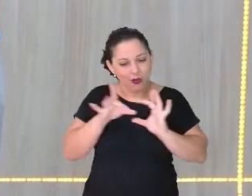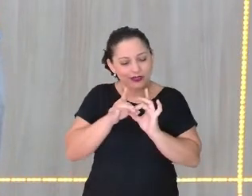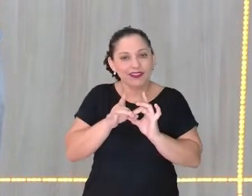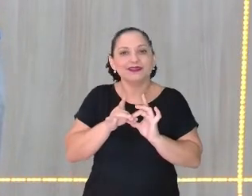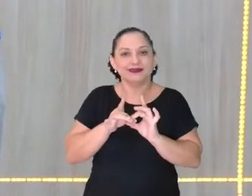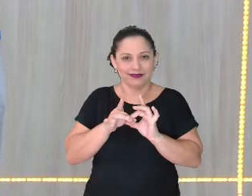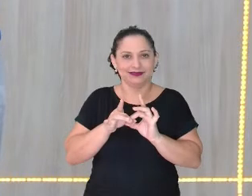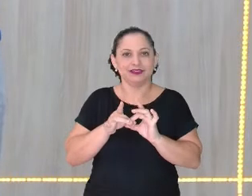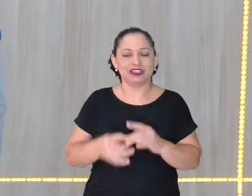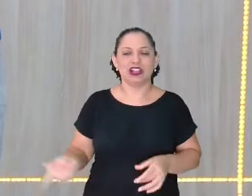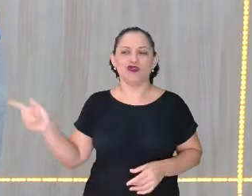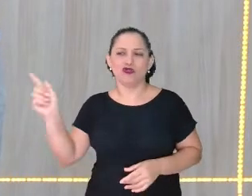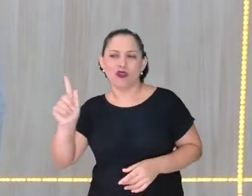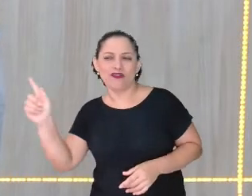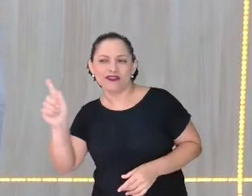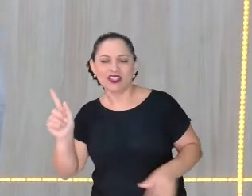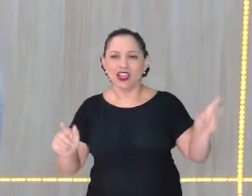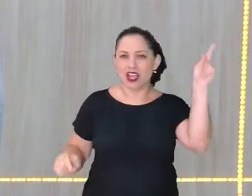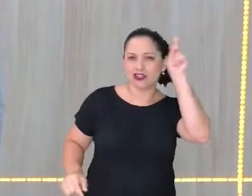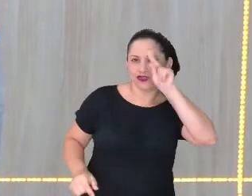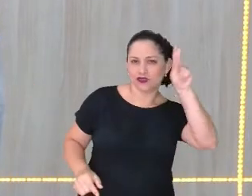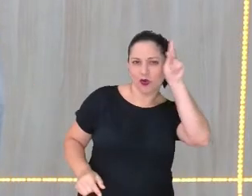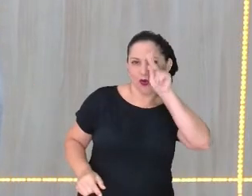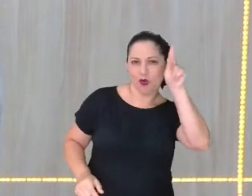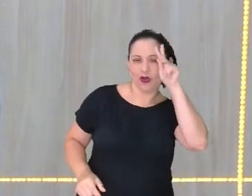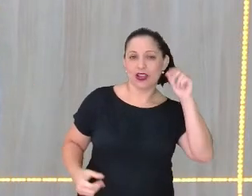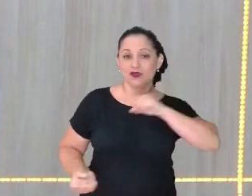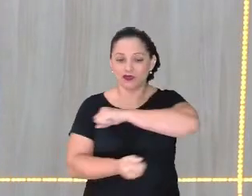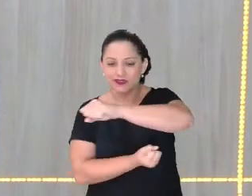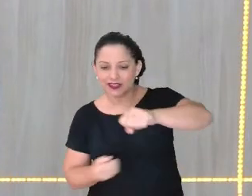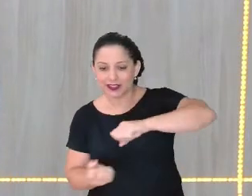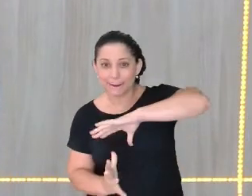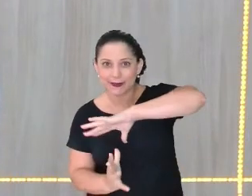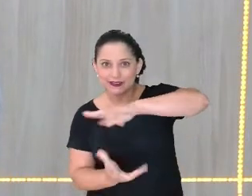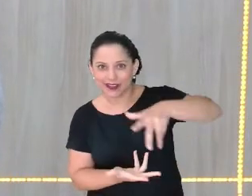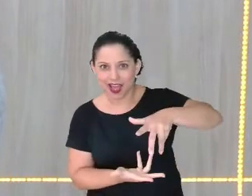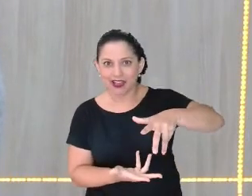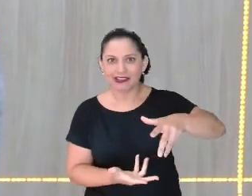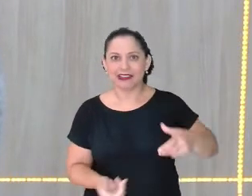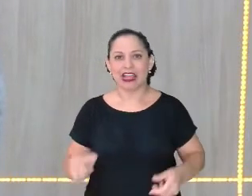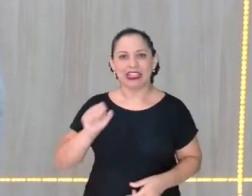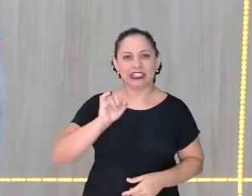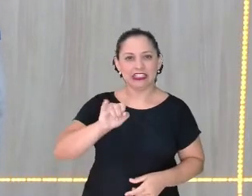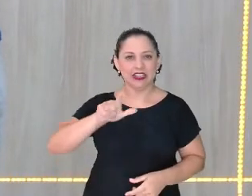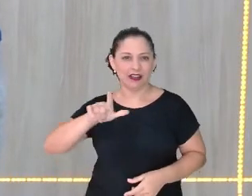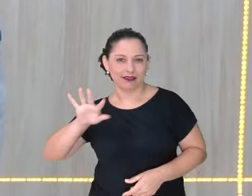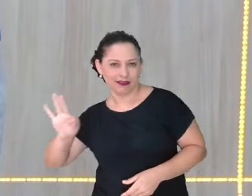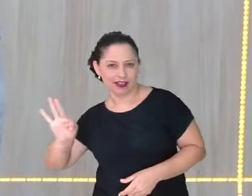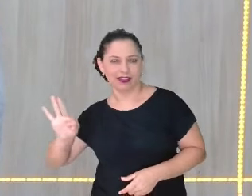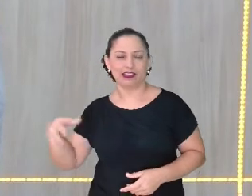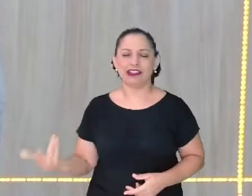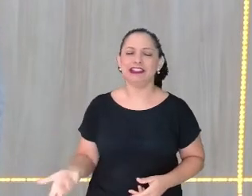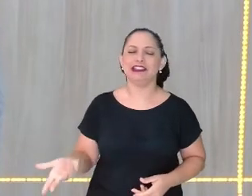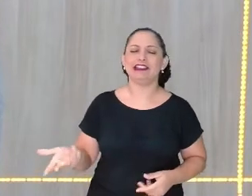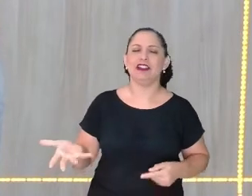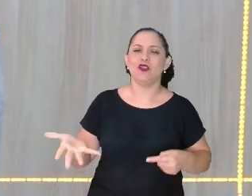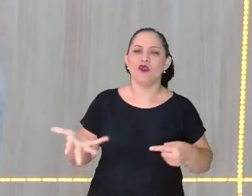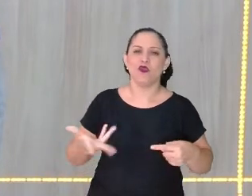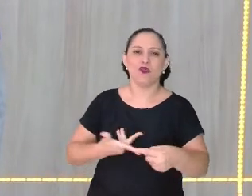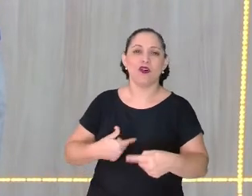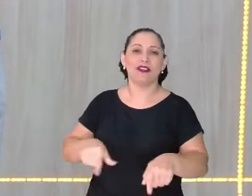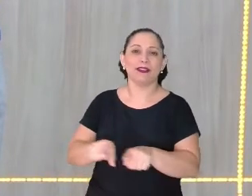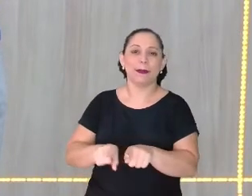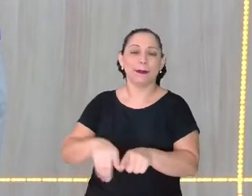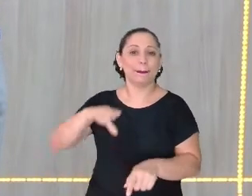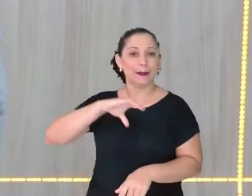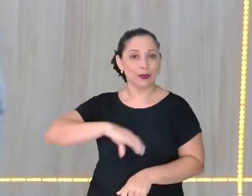tá? Geografia, história, sustentabilidade, ILT. Vocês acabaram também de ver uma aula de português,